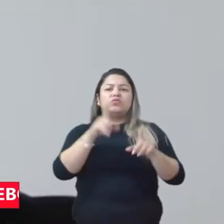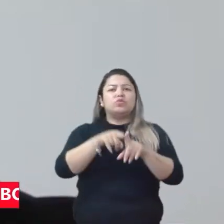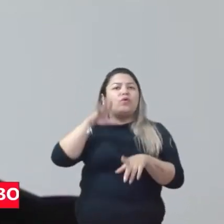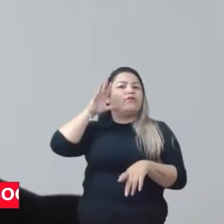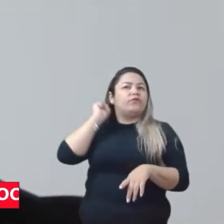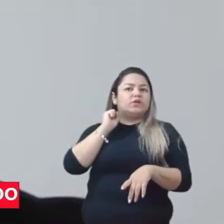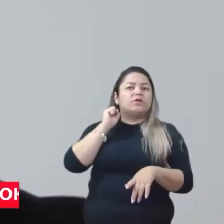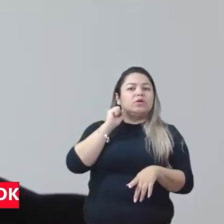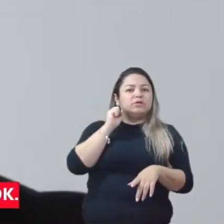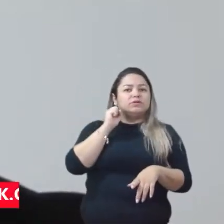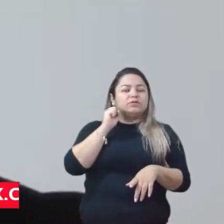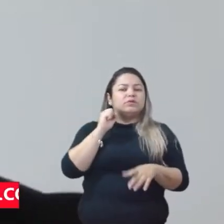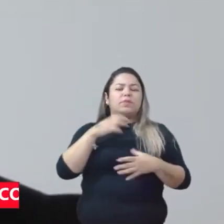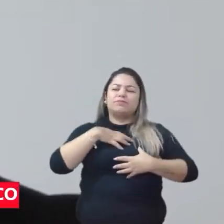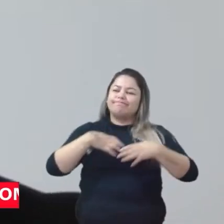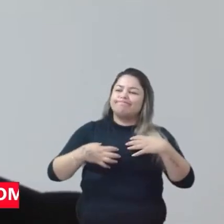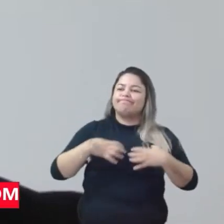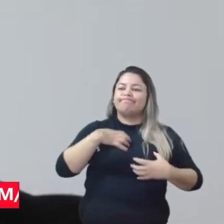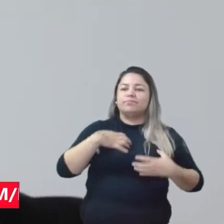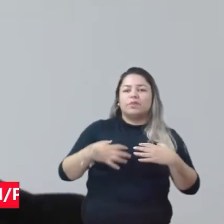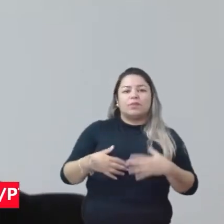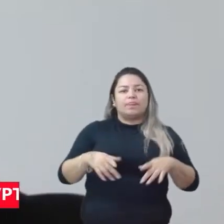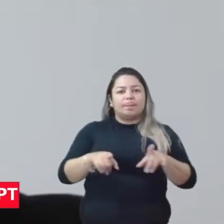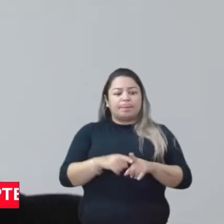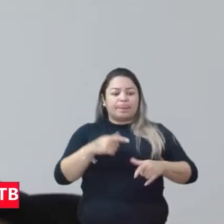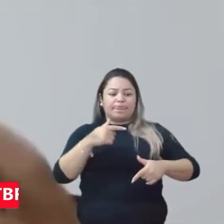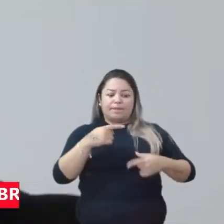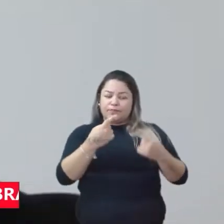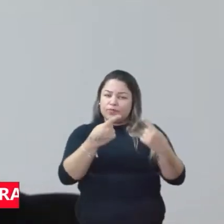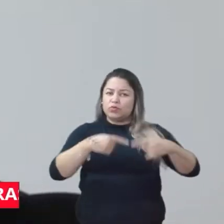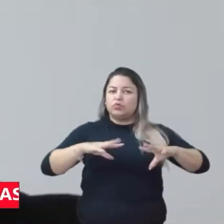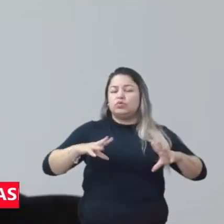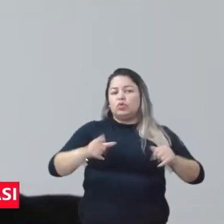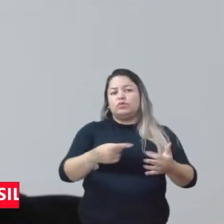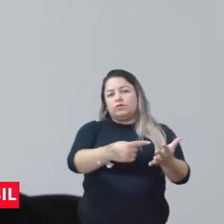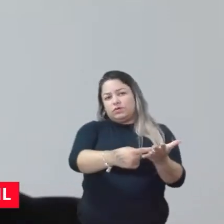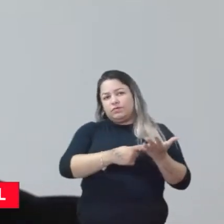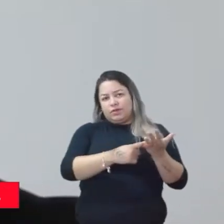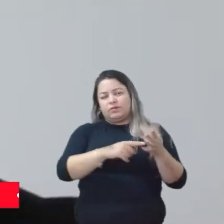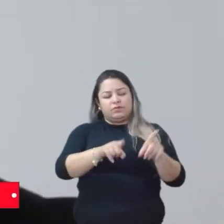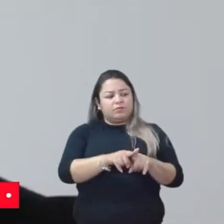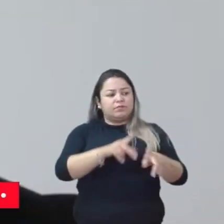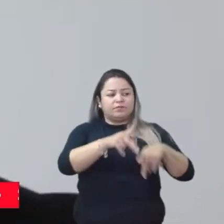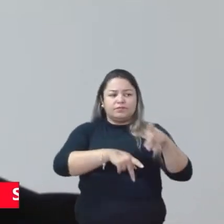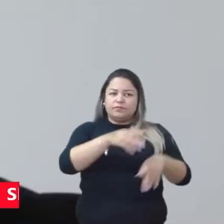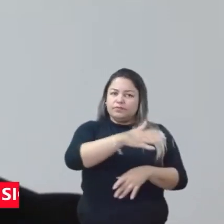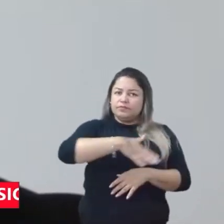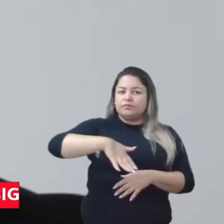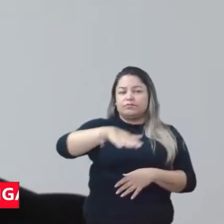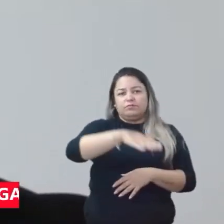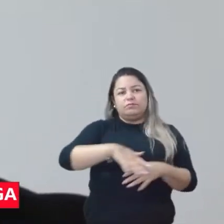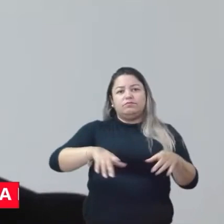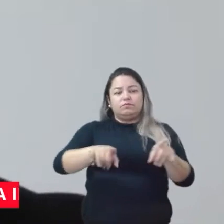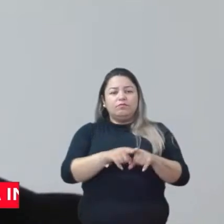ouvi-las, os anseios. Eu fiz uma campanha política onde eu visitei todos os distritos, localidades, população, e pude escutar os maiores